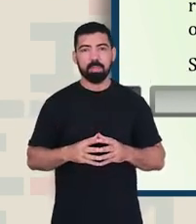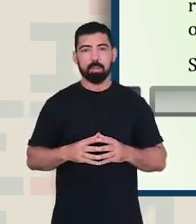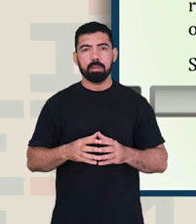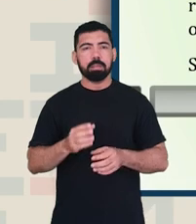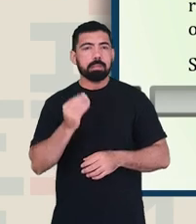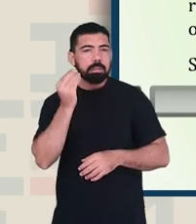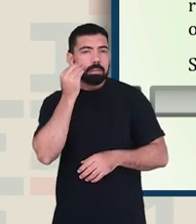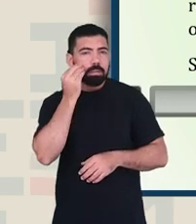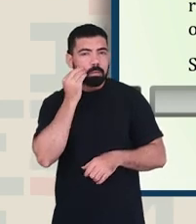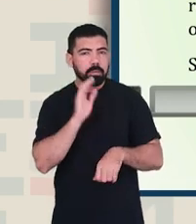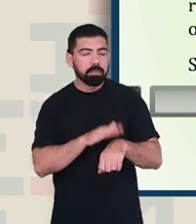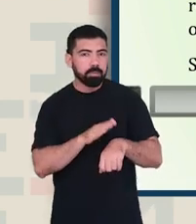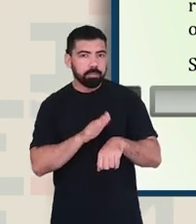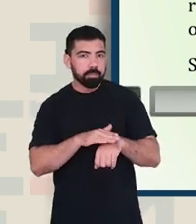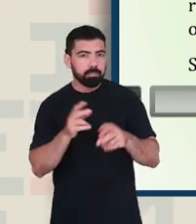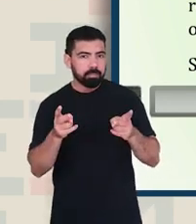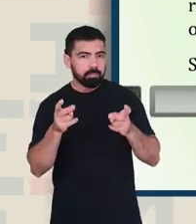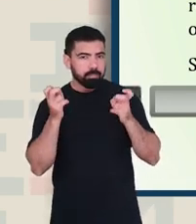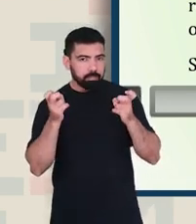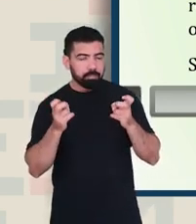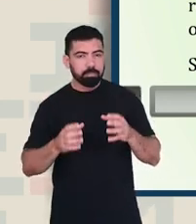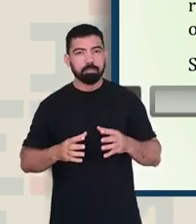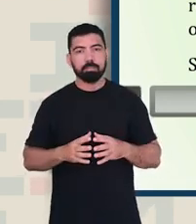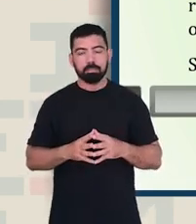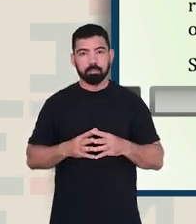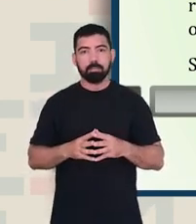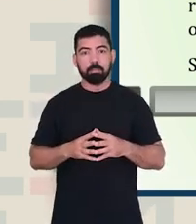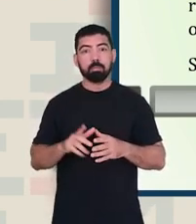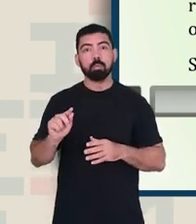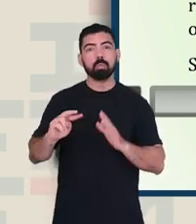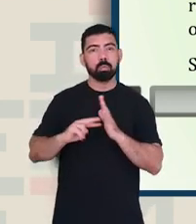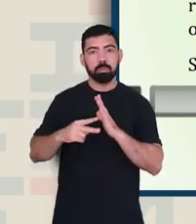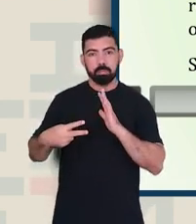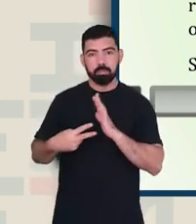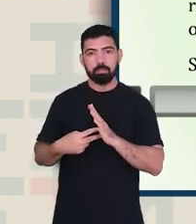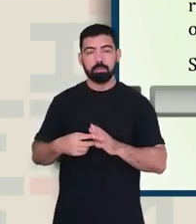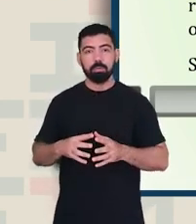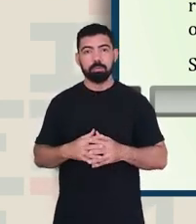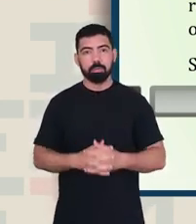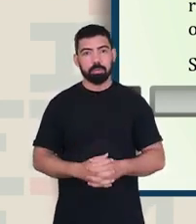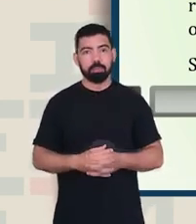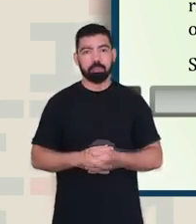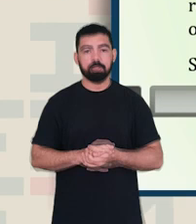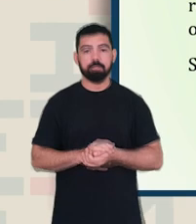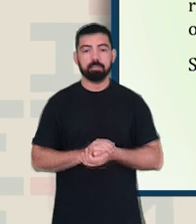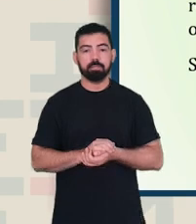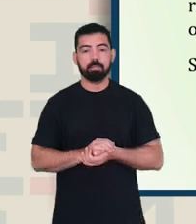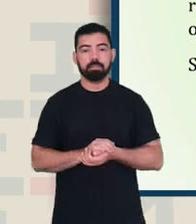para tentar perceber o que é isso.